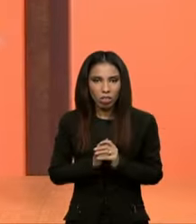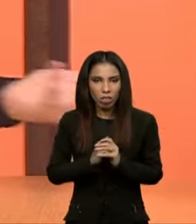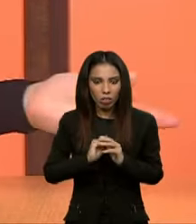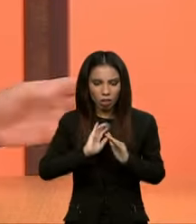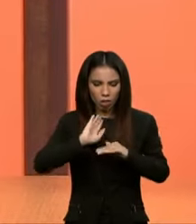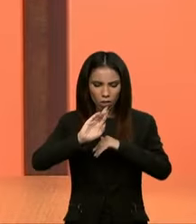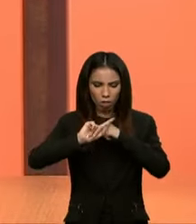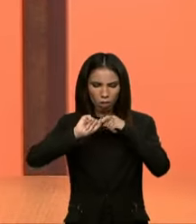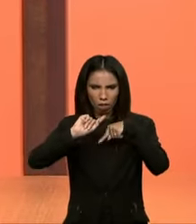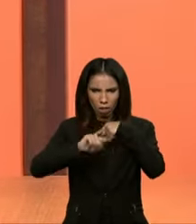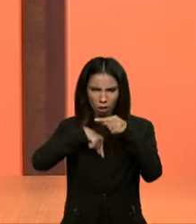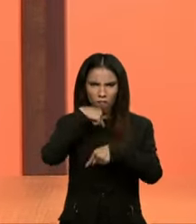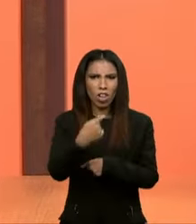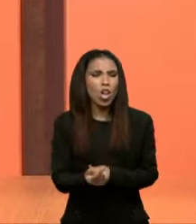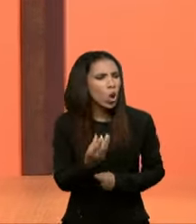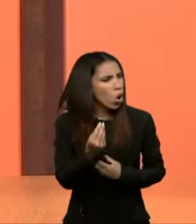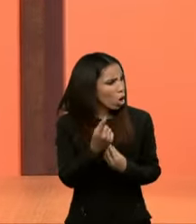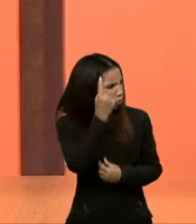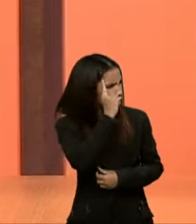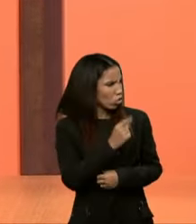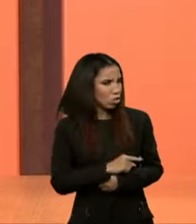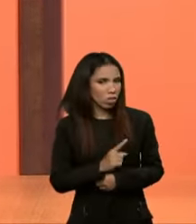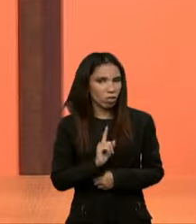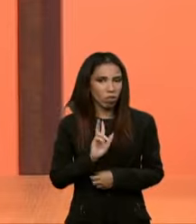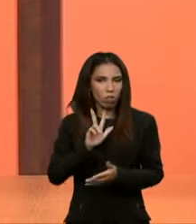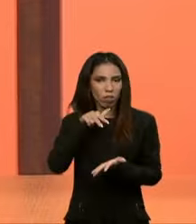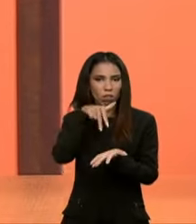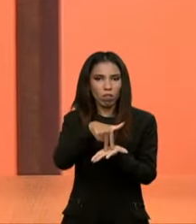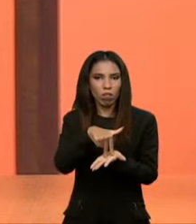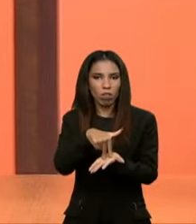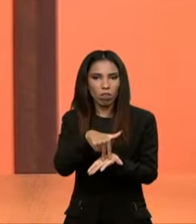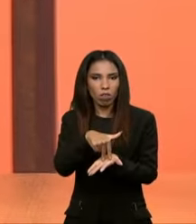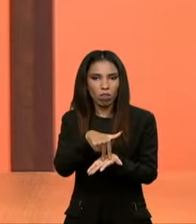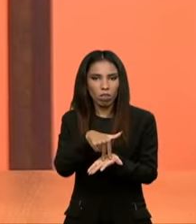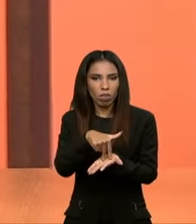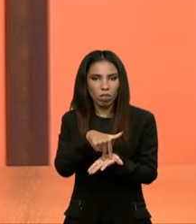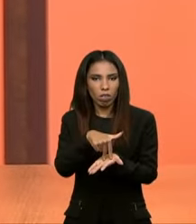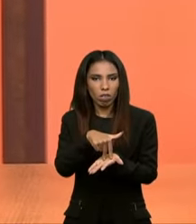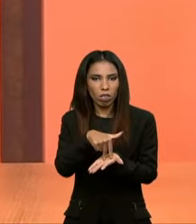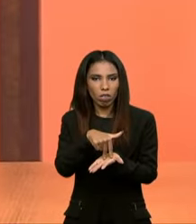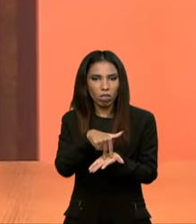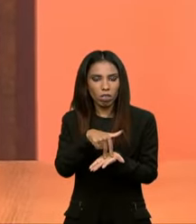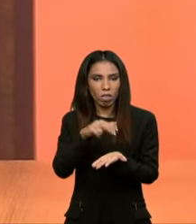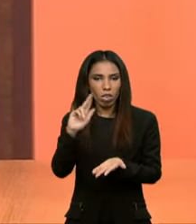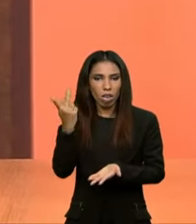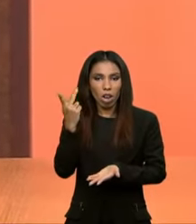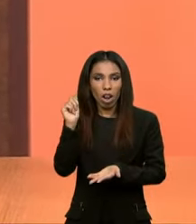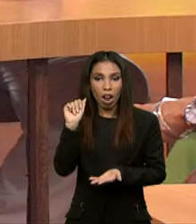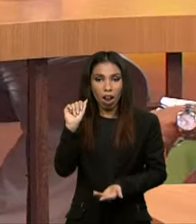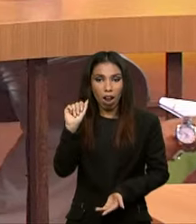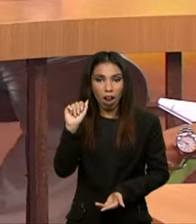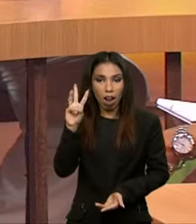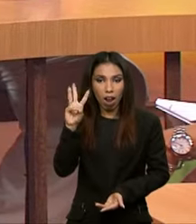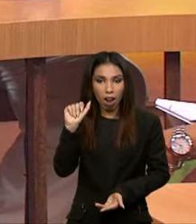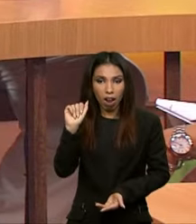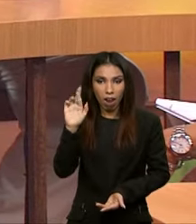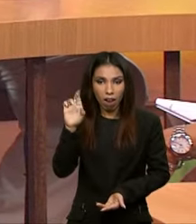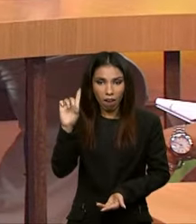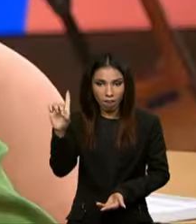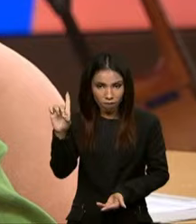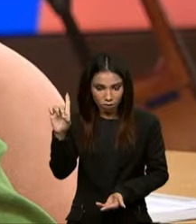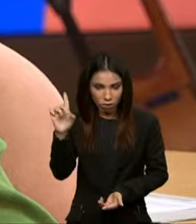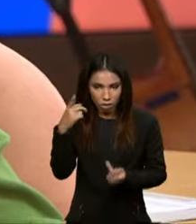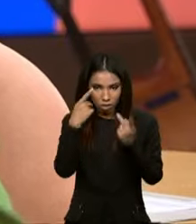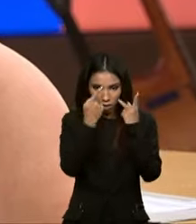cambalhota pra frente e falei, como você não sabe dar uma cambalhota? Dei uma cambalhota. Quando eu levantei, o cara de Harvard tinha ido visitar.